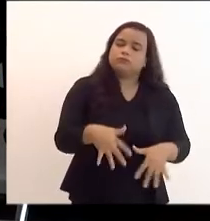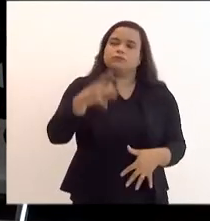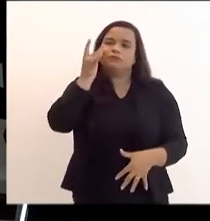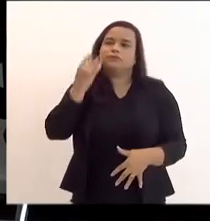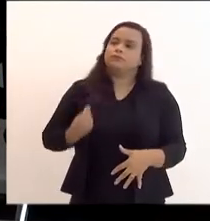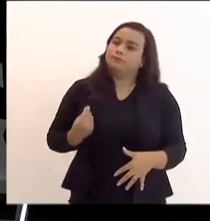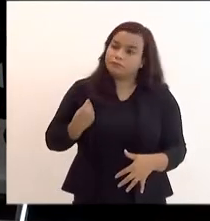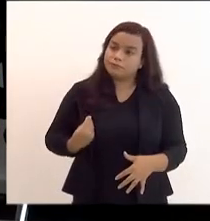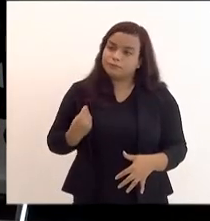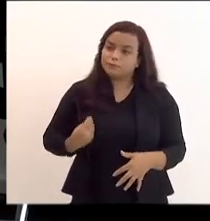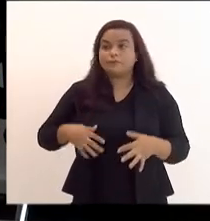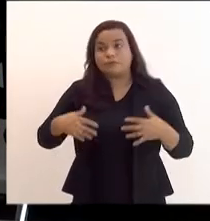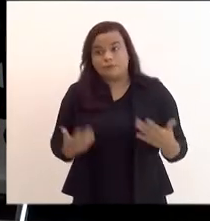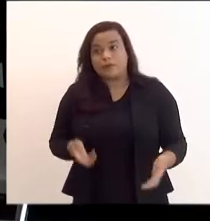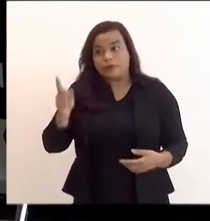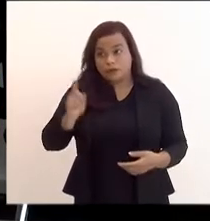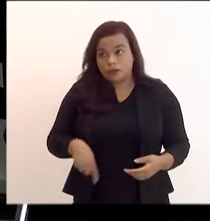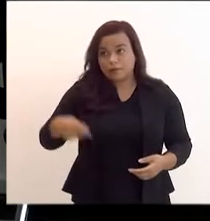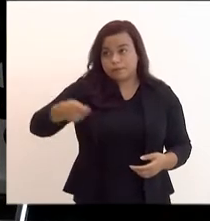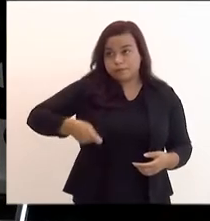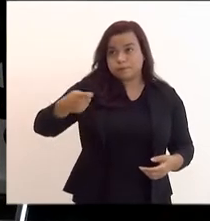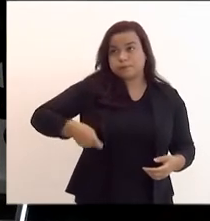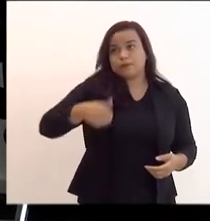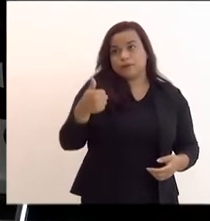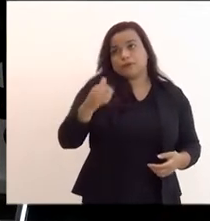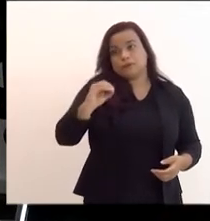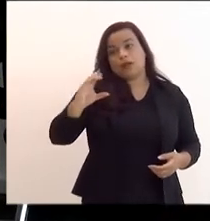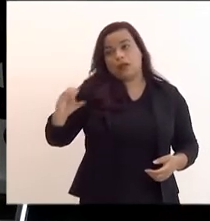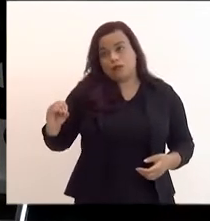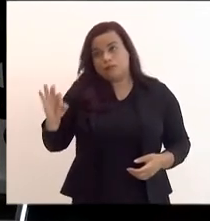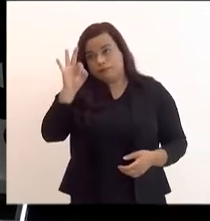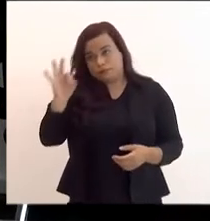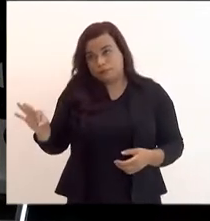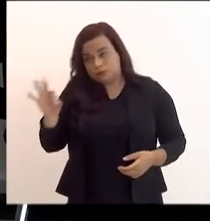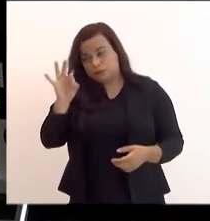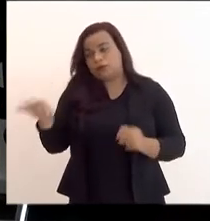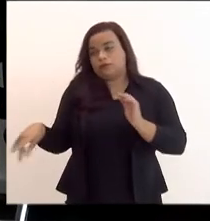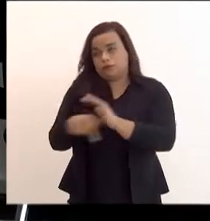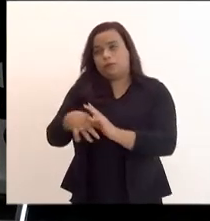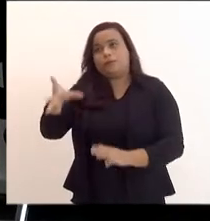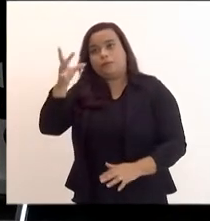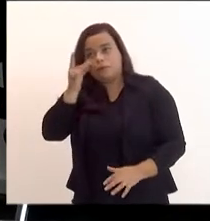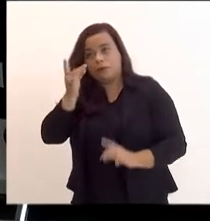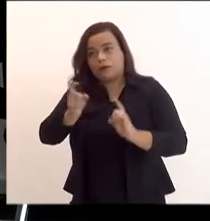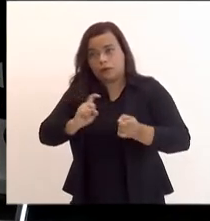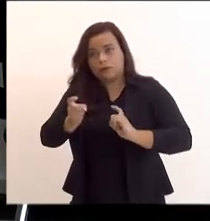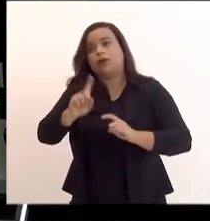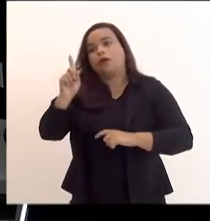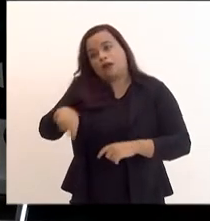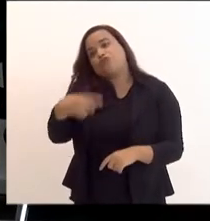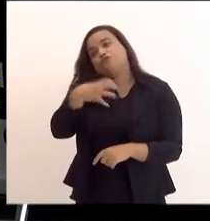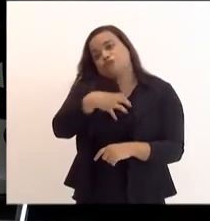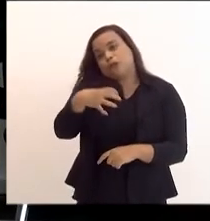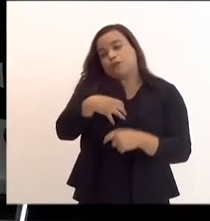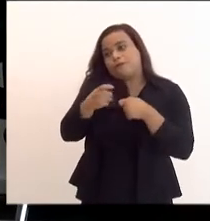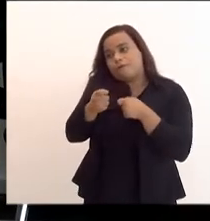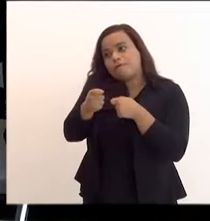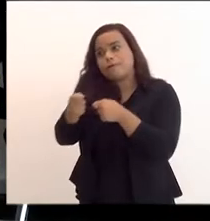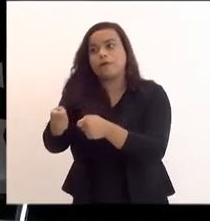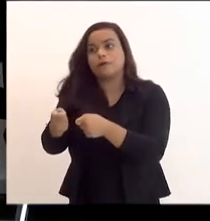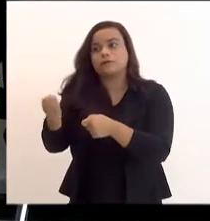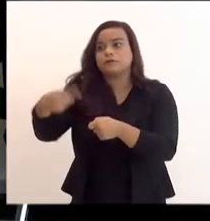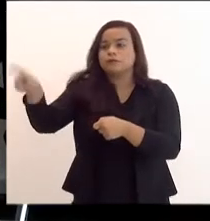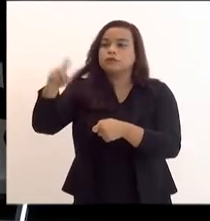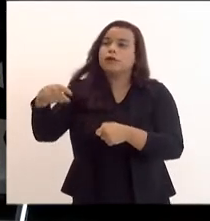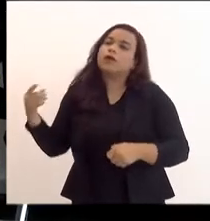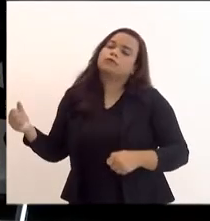talvez, sendo a reunião eminentemente ou exclusivamente presencial, seja uma forma de forçar essa